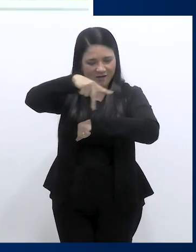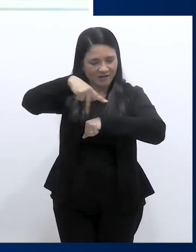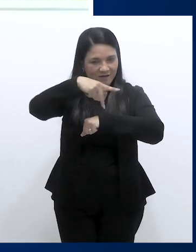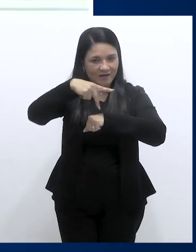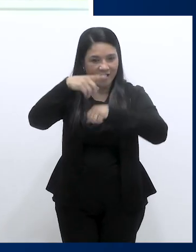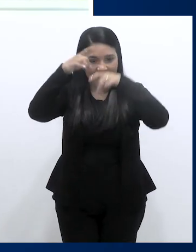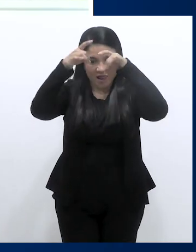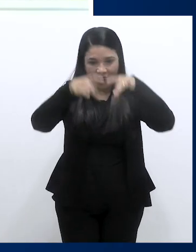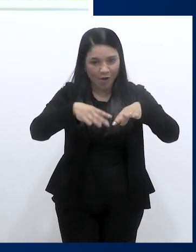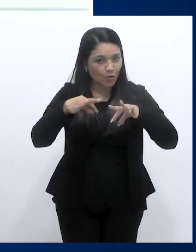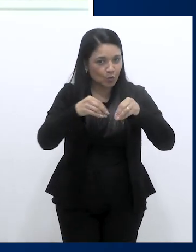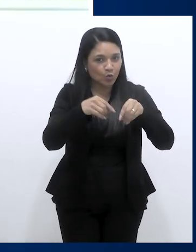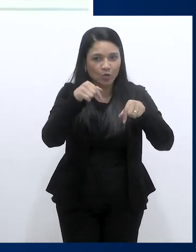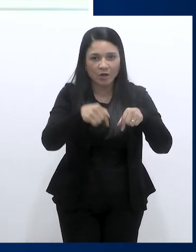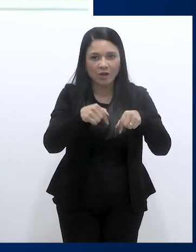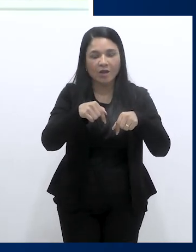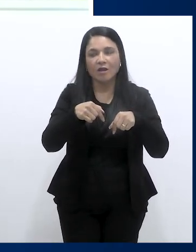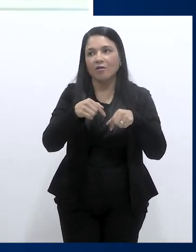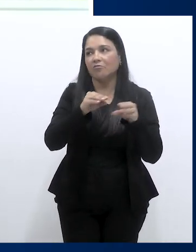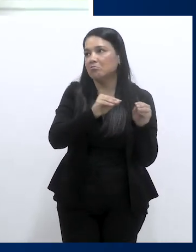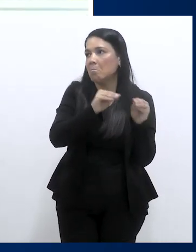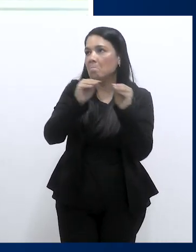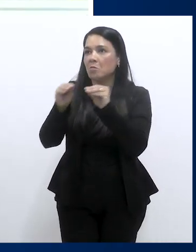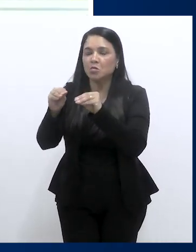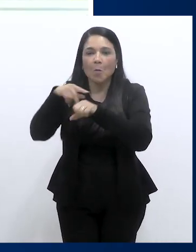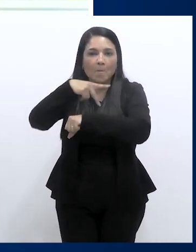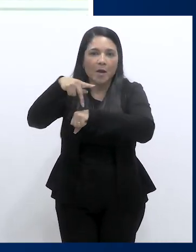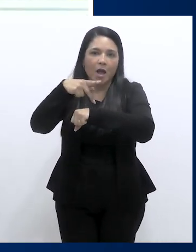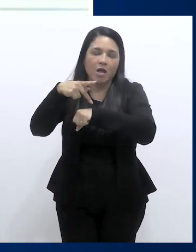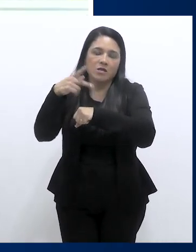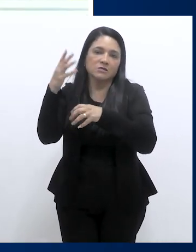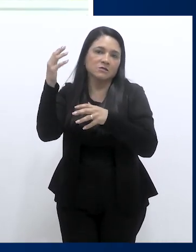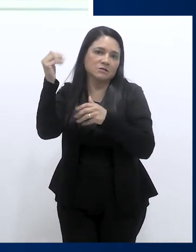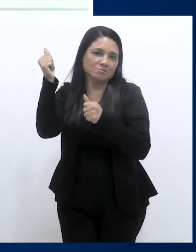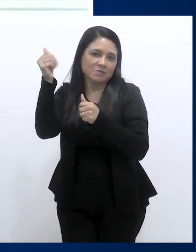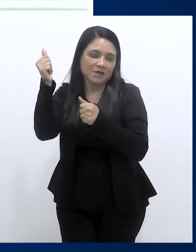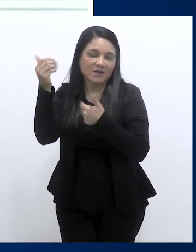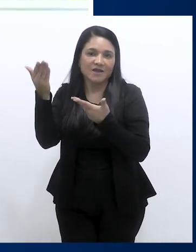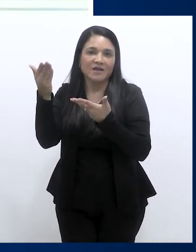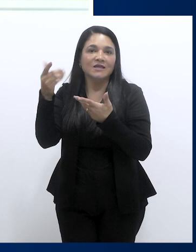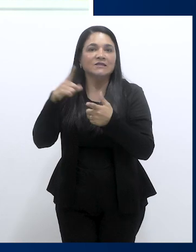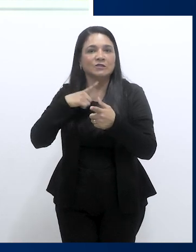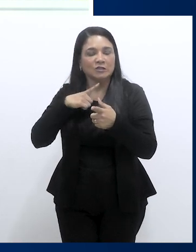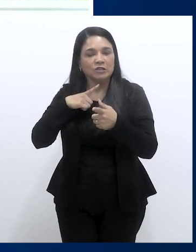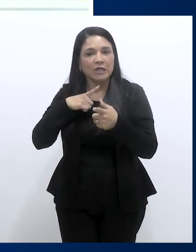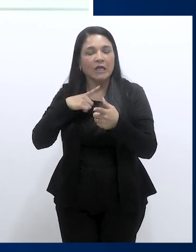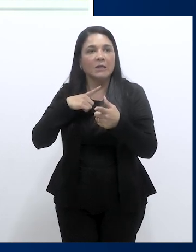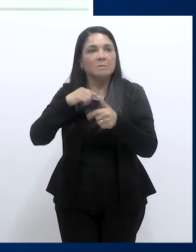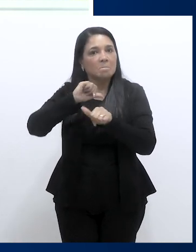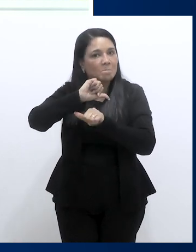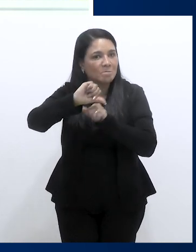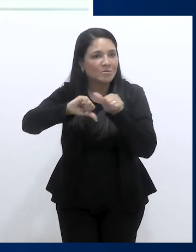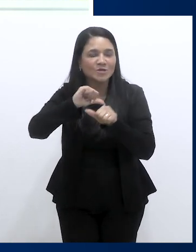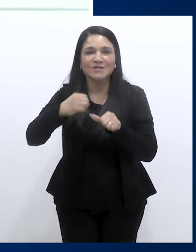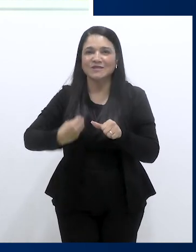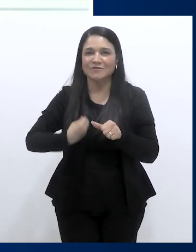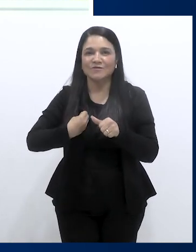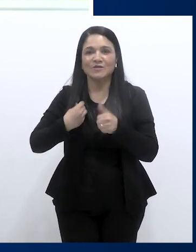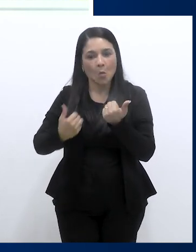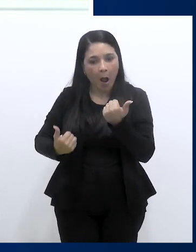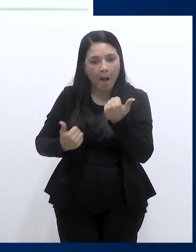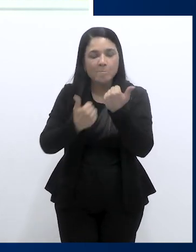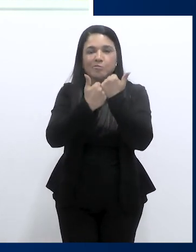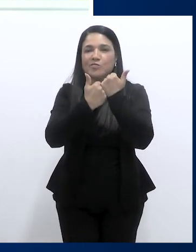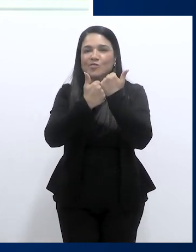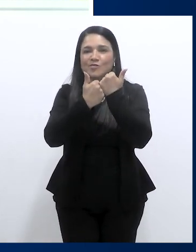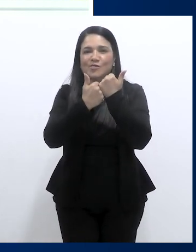ela largou tudo aqui, foi viver fora. Quer dizer, você tem movimentos que a gente faz